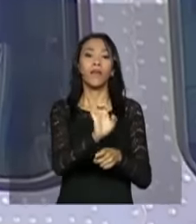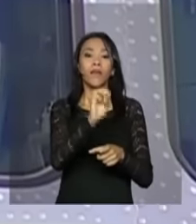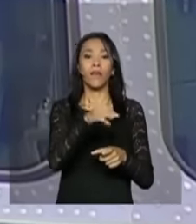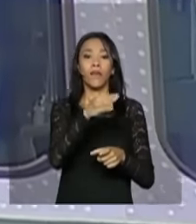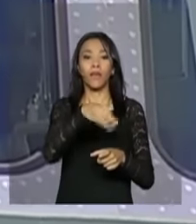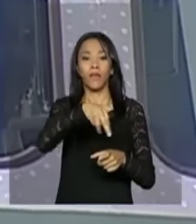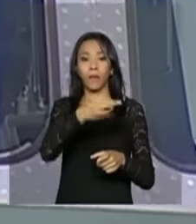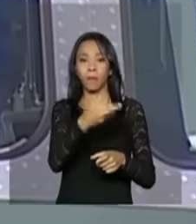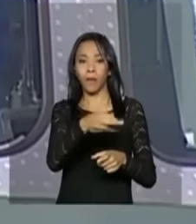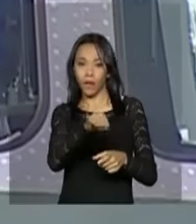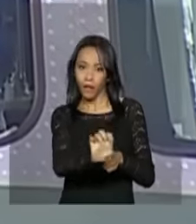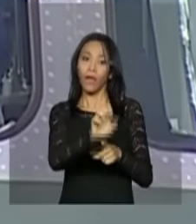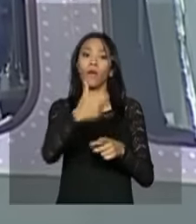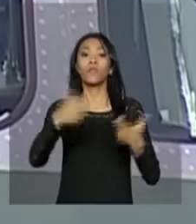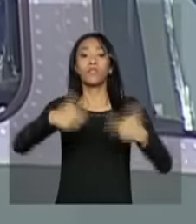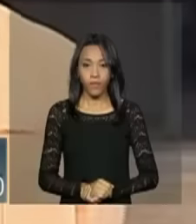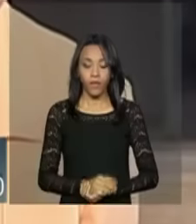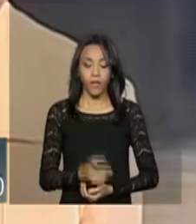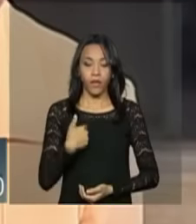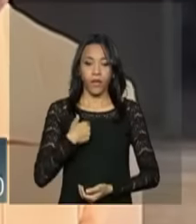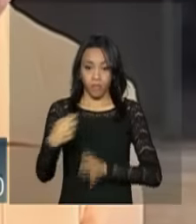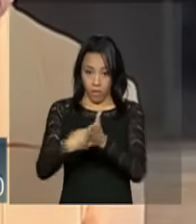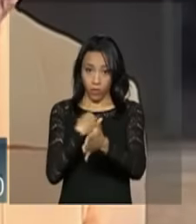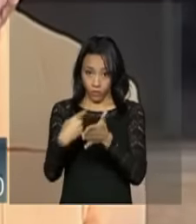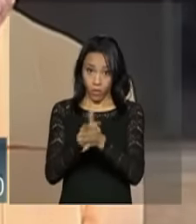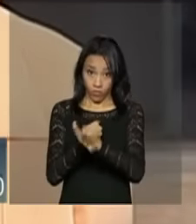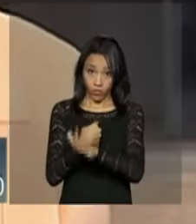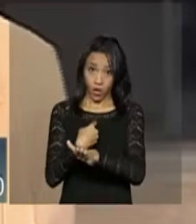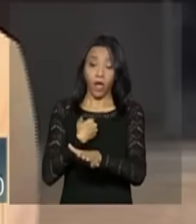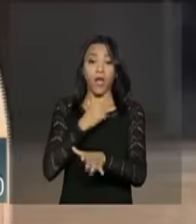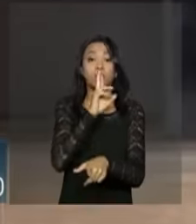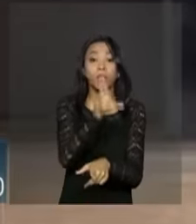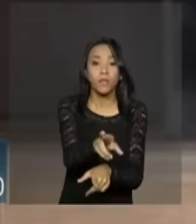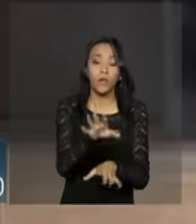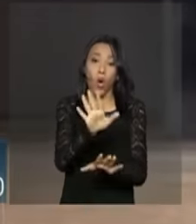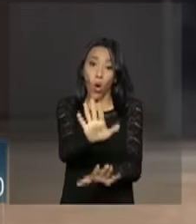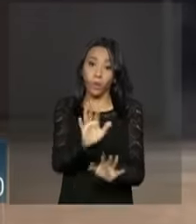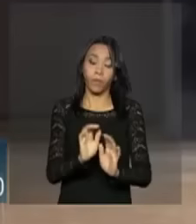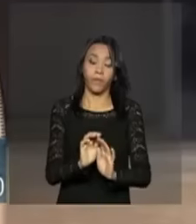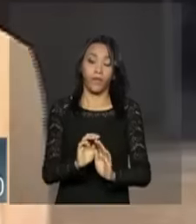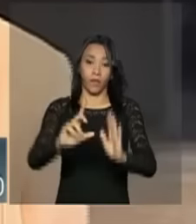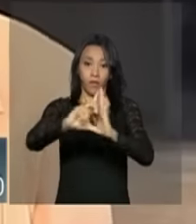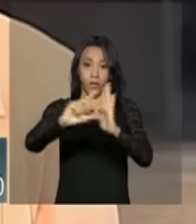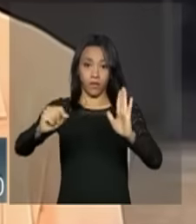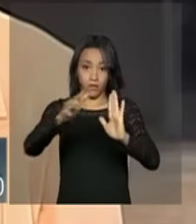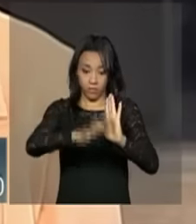de votação do impeachment na Câmara dos Deputados. O Palácio do Planalto não está pretendendo